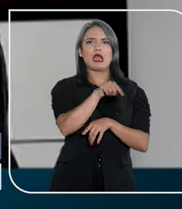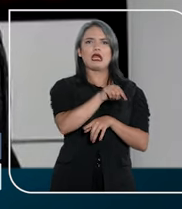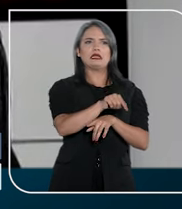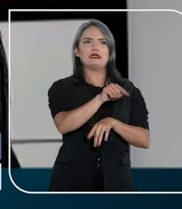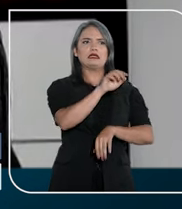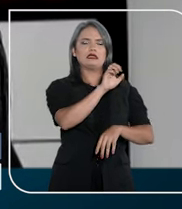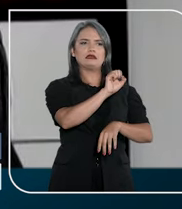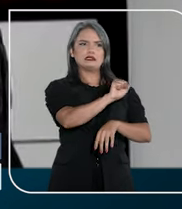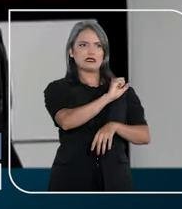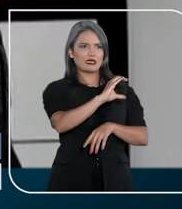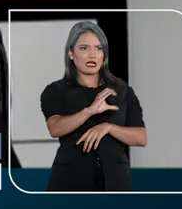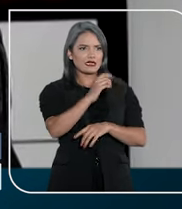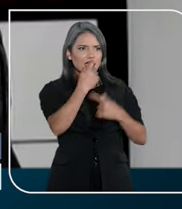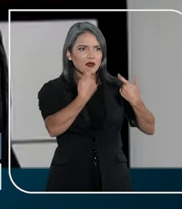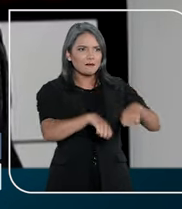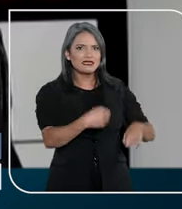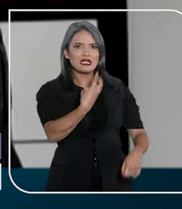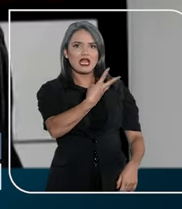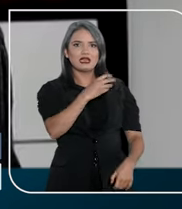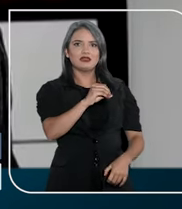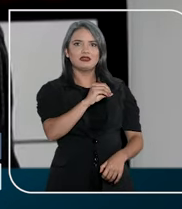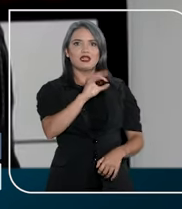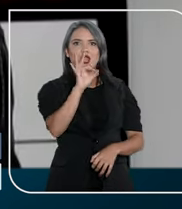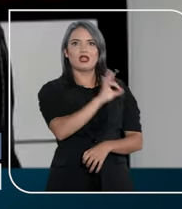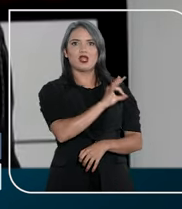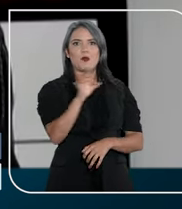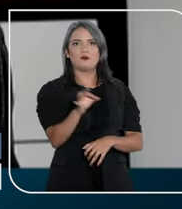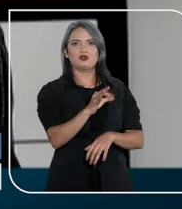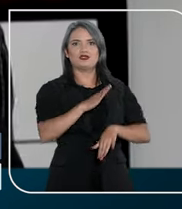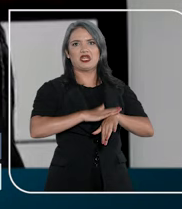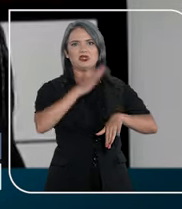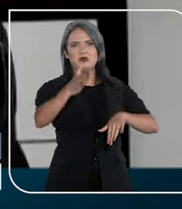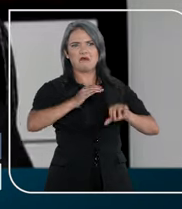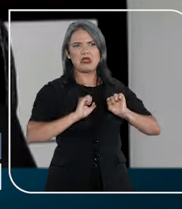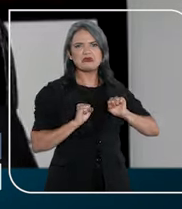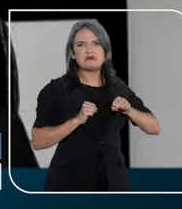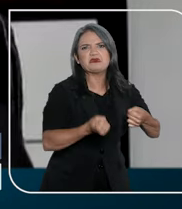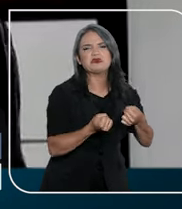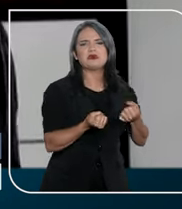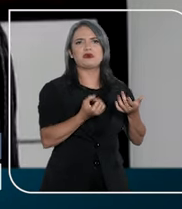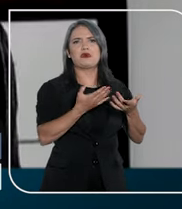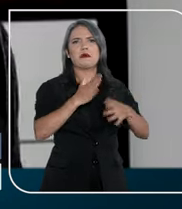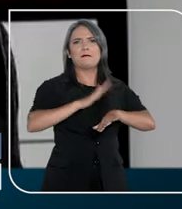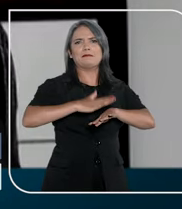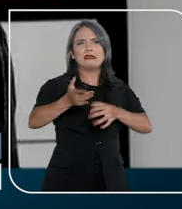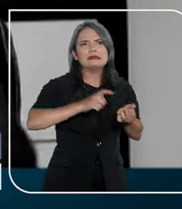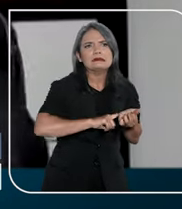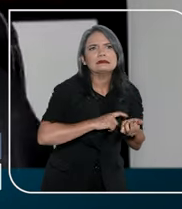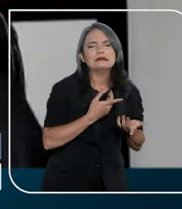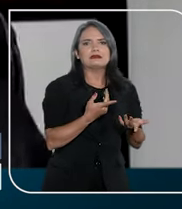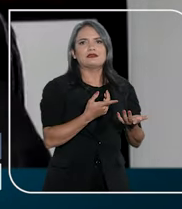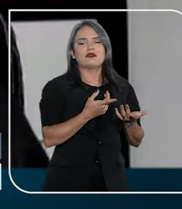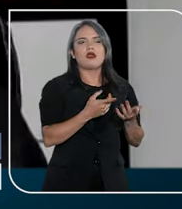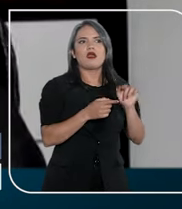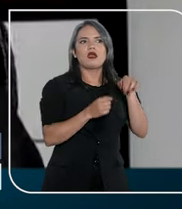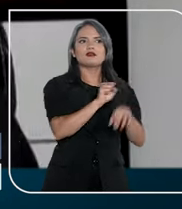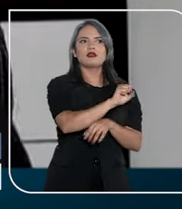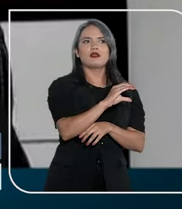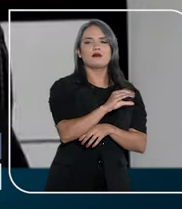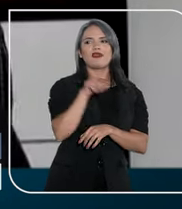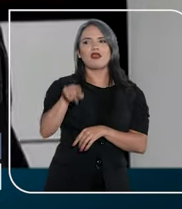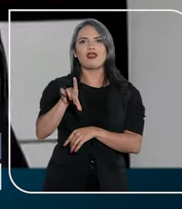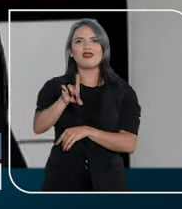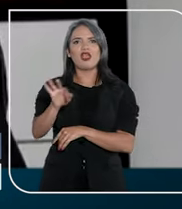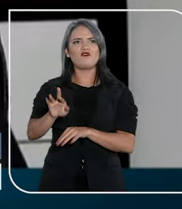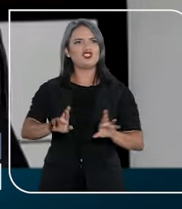Santa Catarina, mas esse policial com 30% de agressividade não serve no Distrito Federal? Então eu já não sei mais, Fátima, o